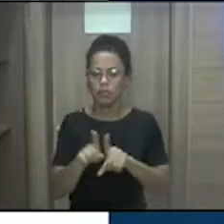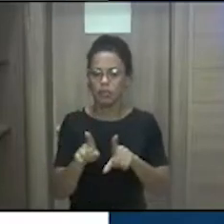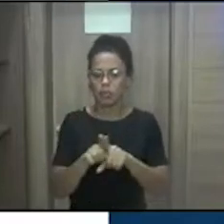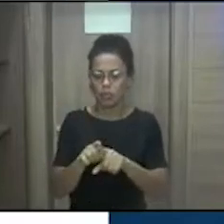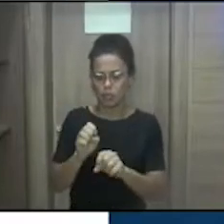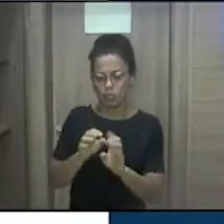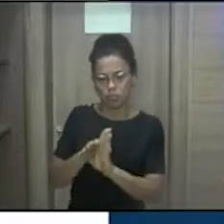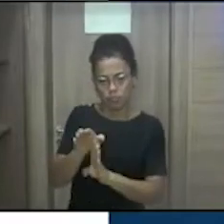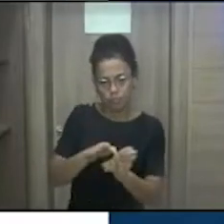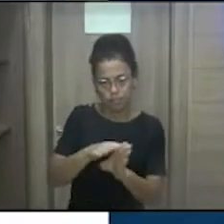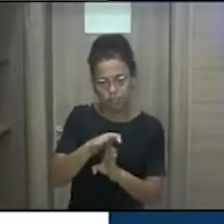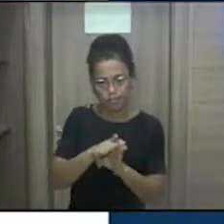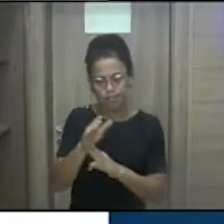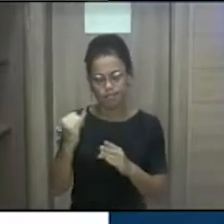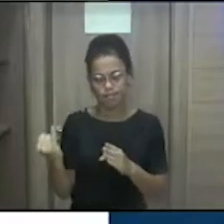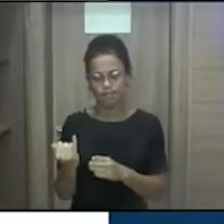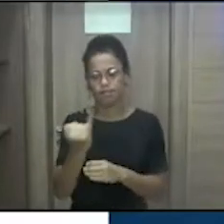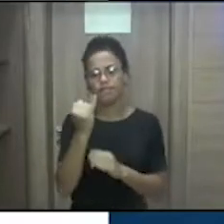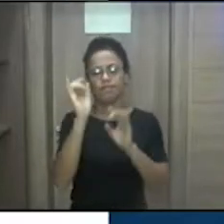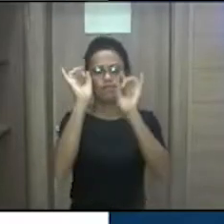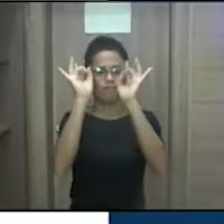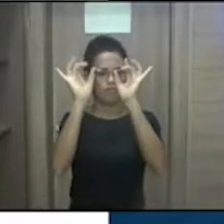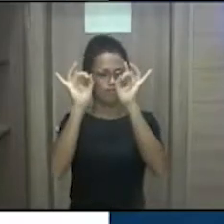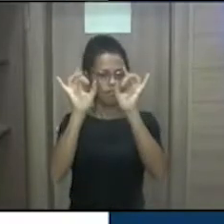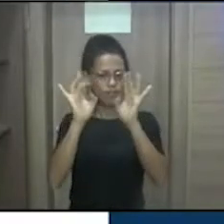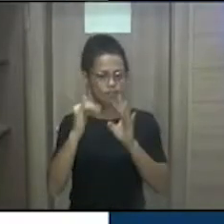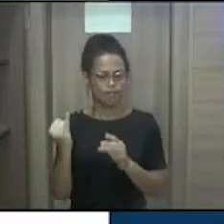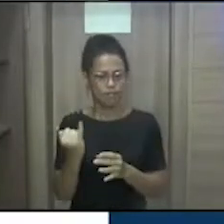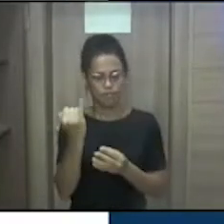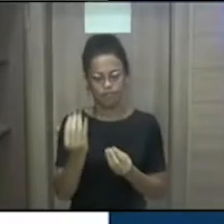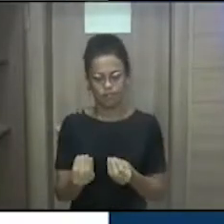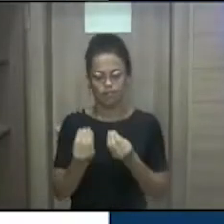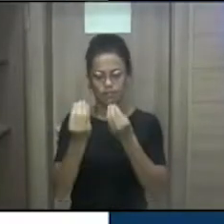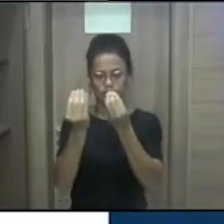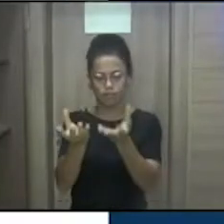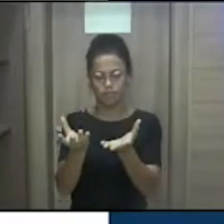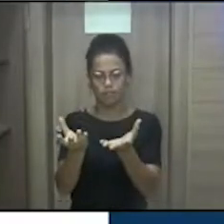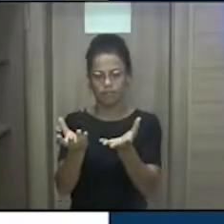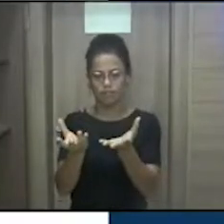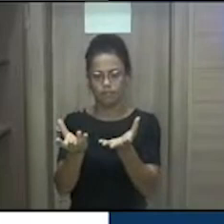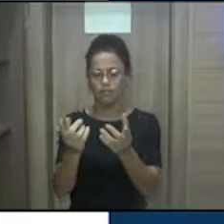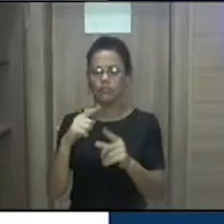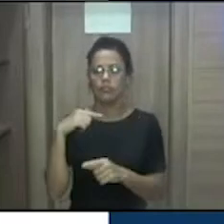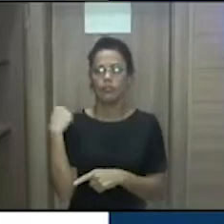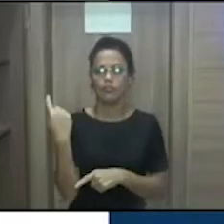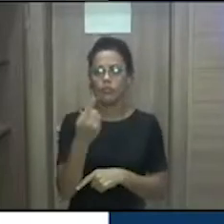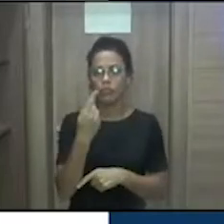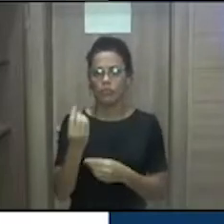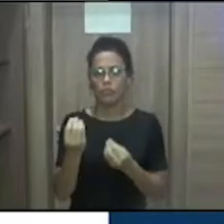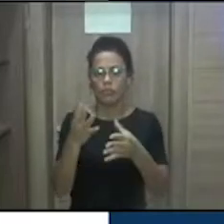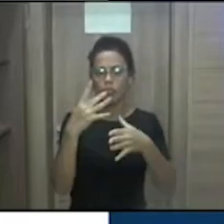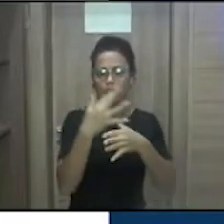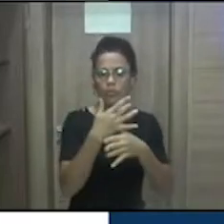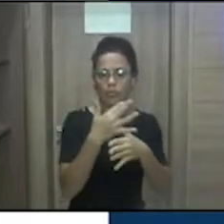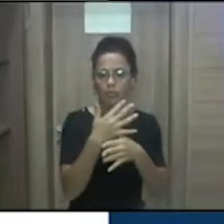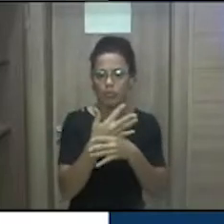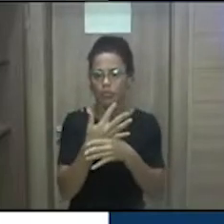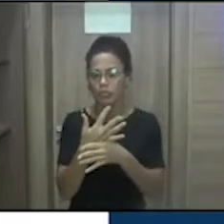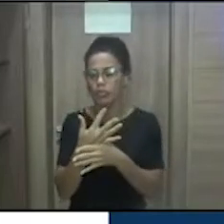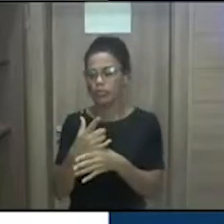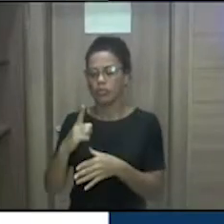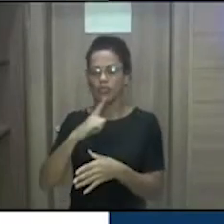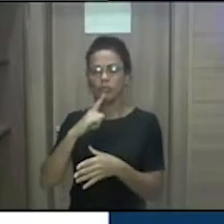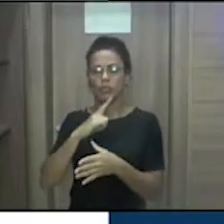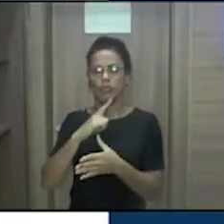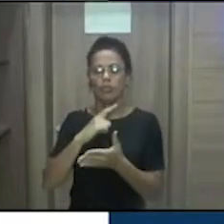elementos constitutivos essenciais para a garantia da qualidade da oferta da prótese, recomendação para os municípios que seja adotada a modalidade de